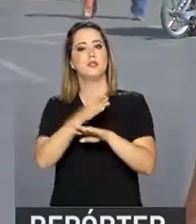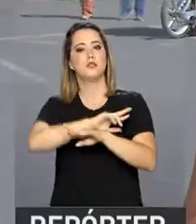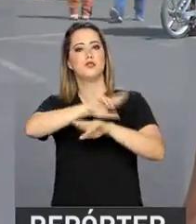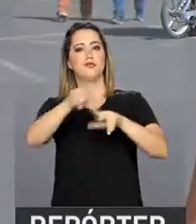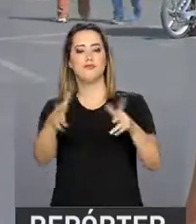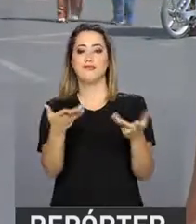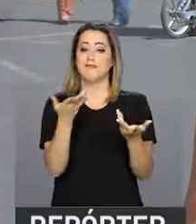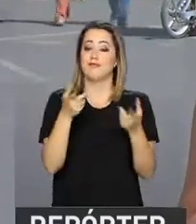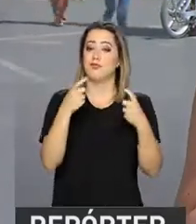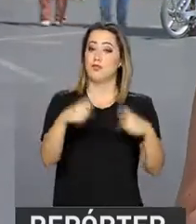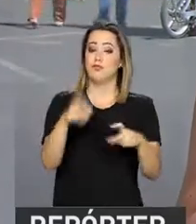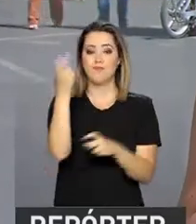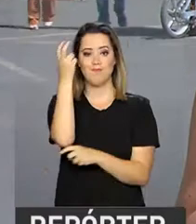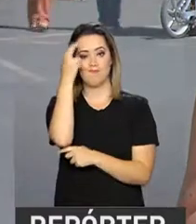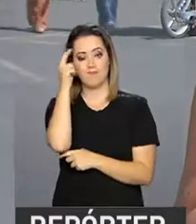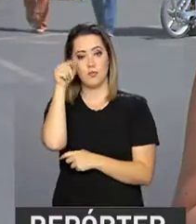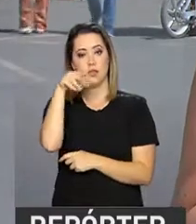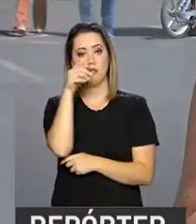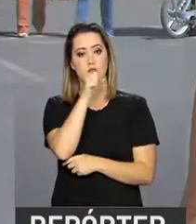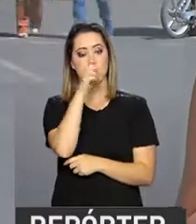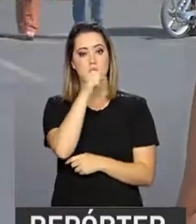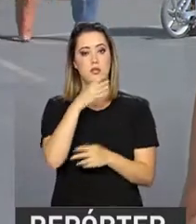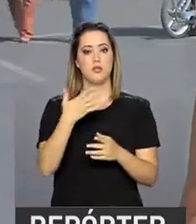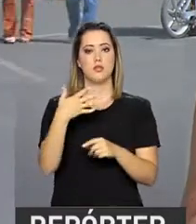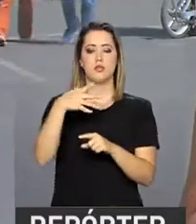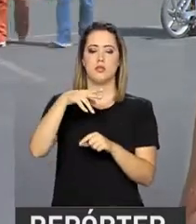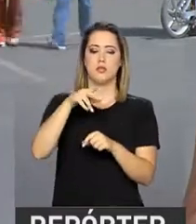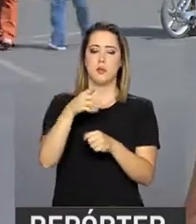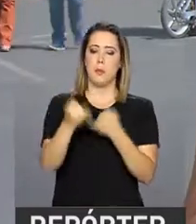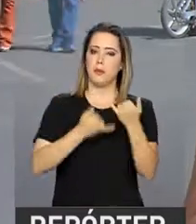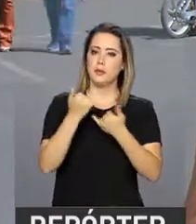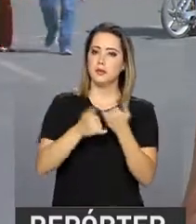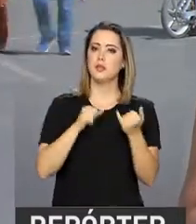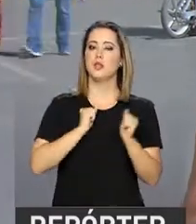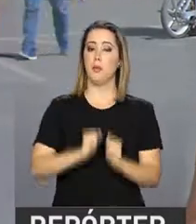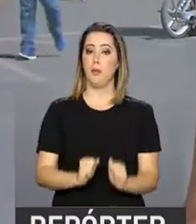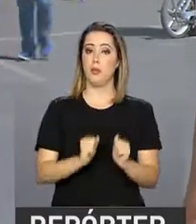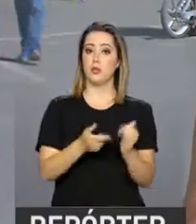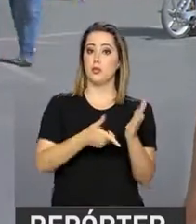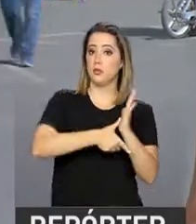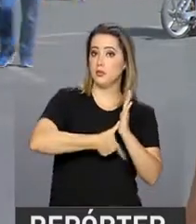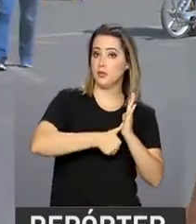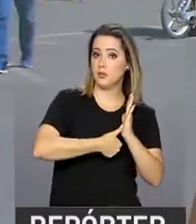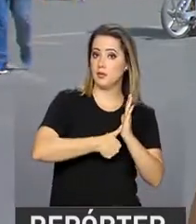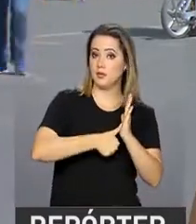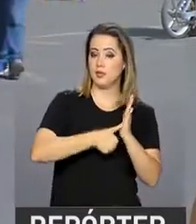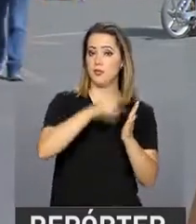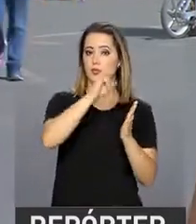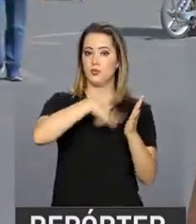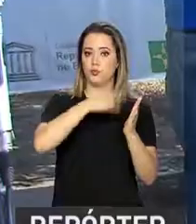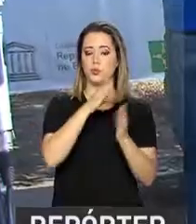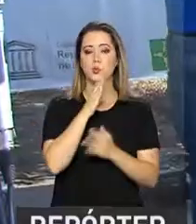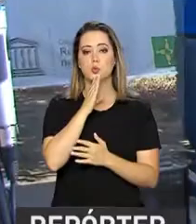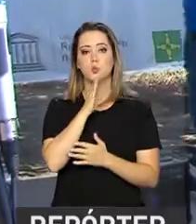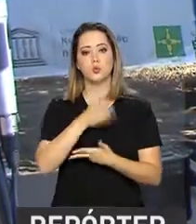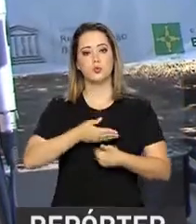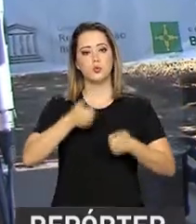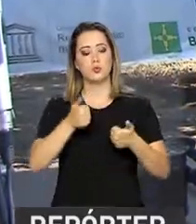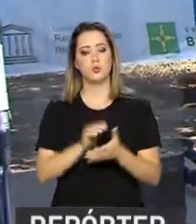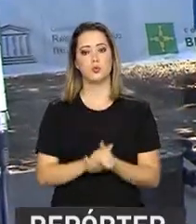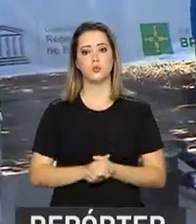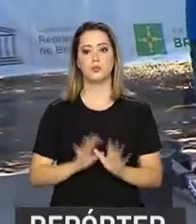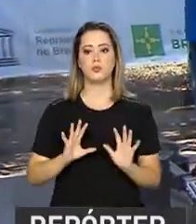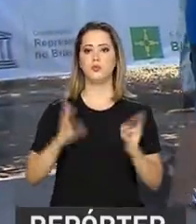E nesse sábado, além de se divertir, os jovens também puderam tirar a carteirinha e conhecer os benefícios que ela oferece. As